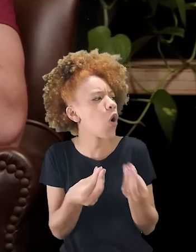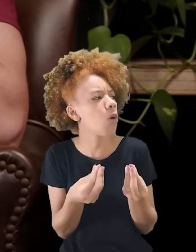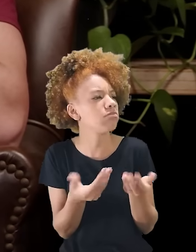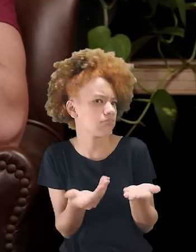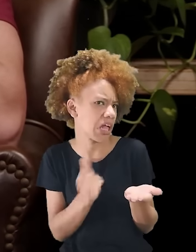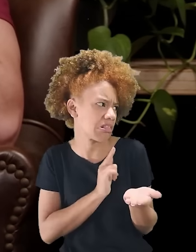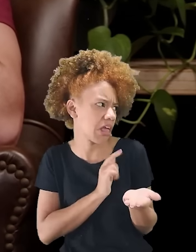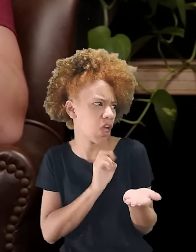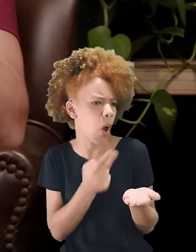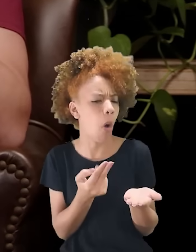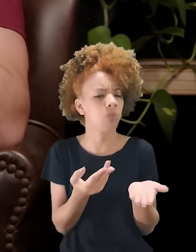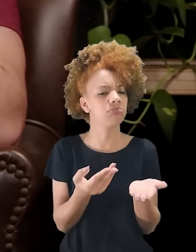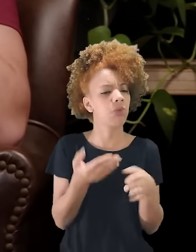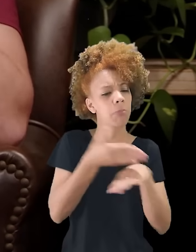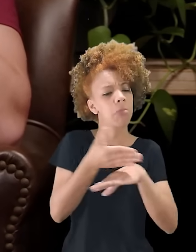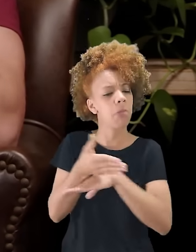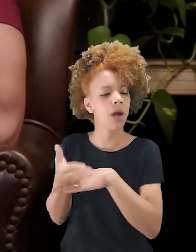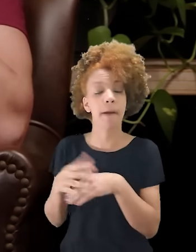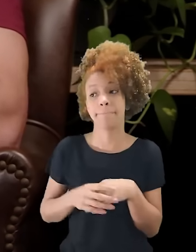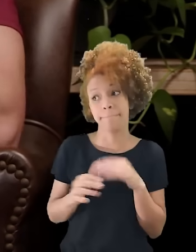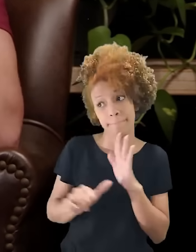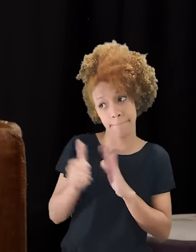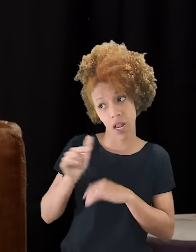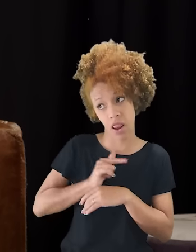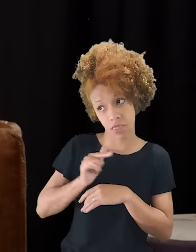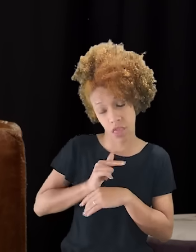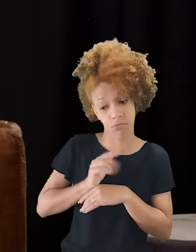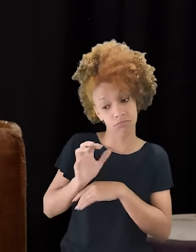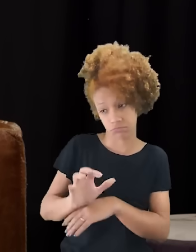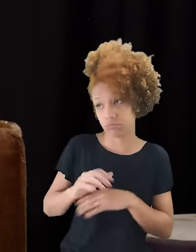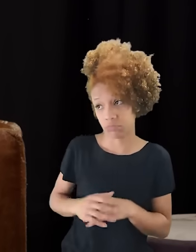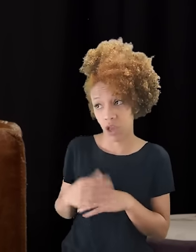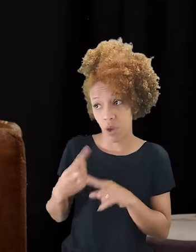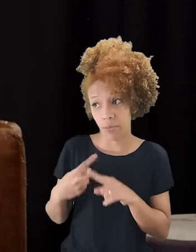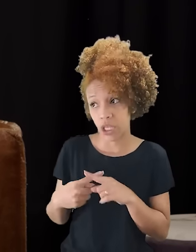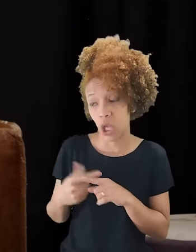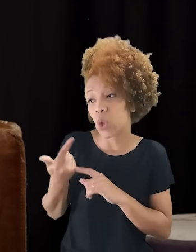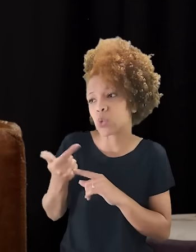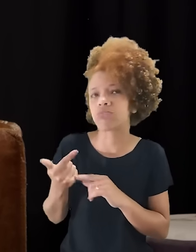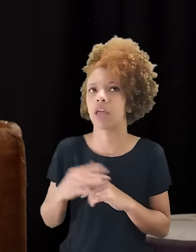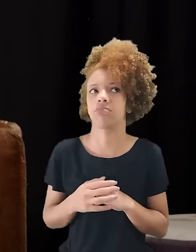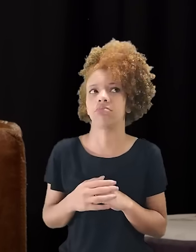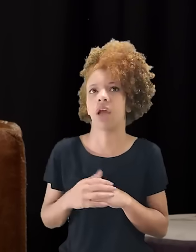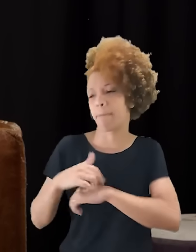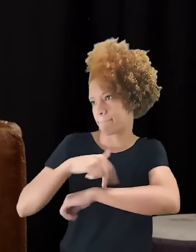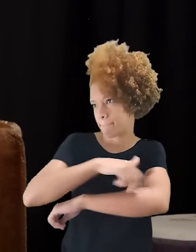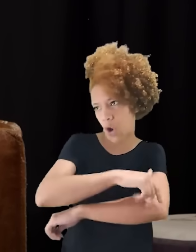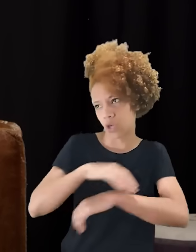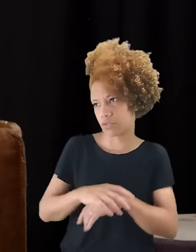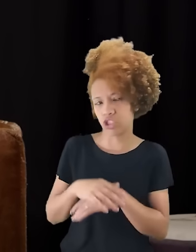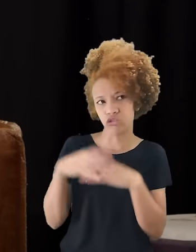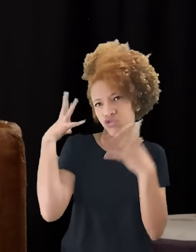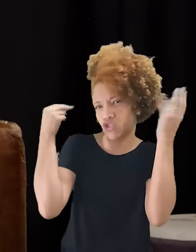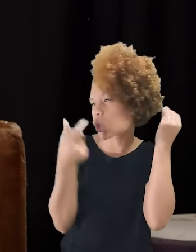isso ou ela tem mercado mesmo assim como primeiro que ela tem mercado mesmo assim porque não existe mais moda de cor